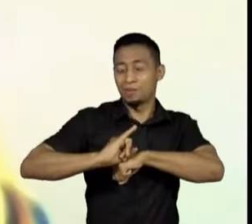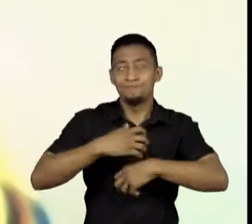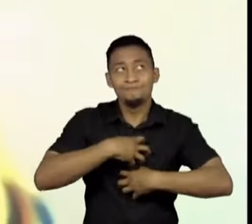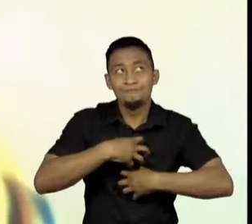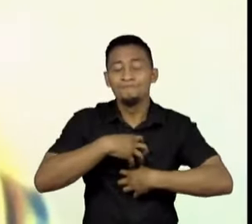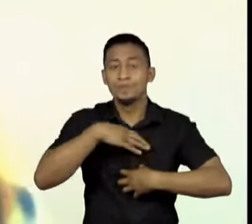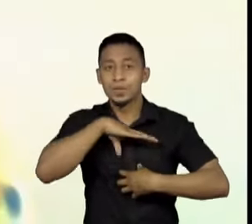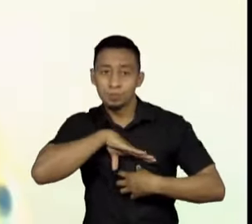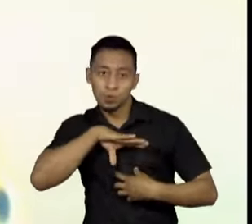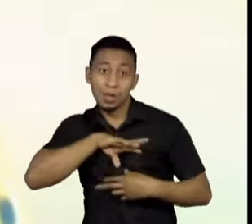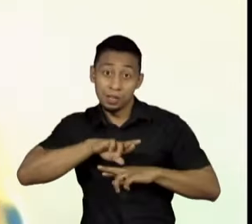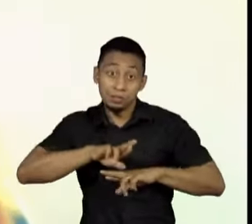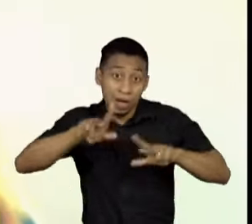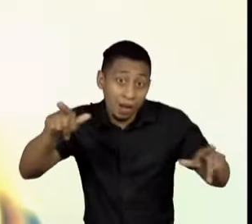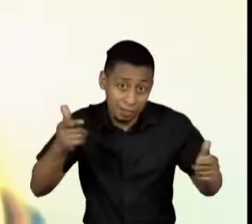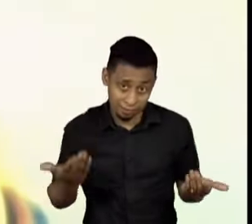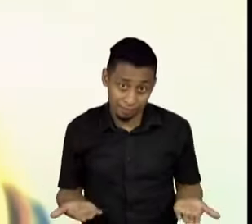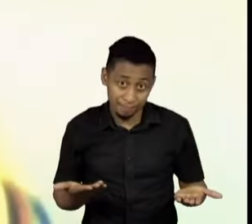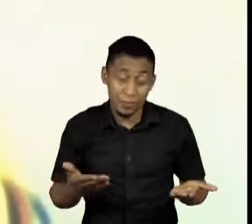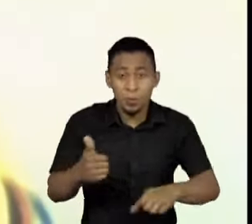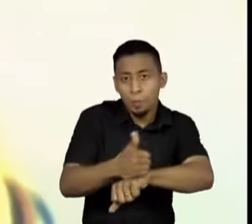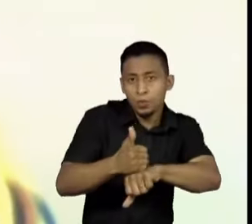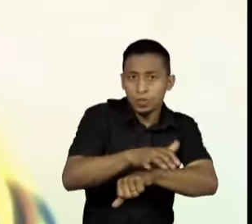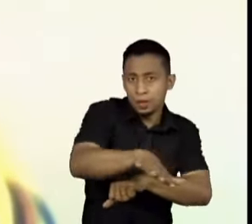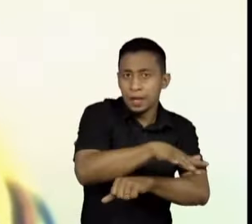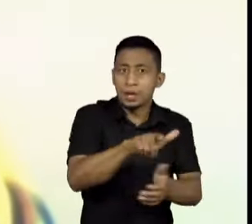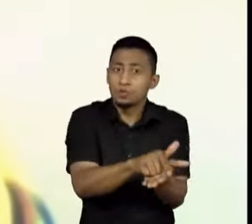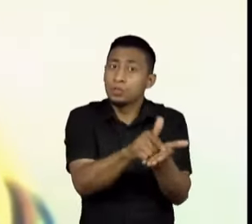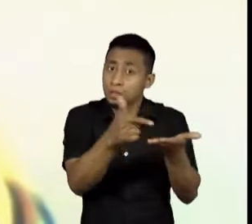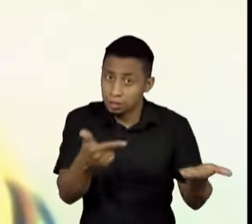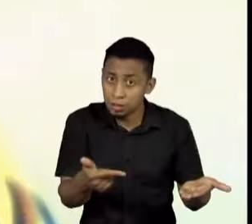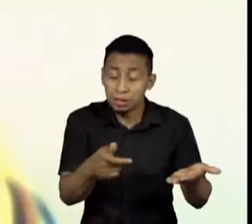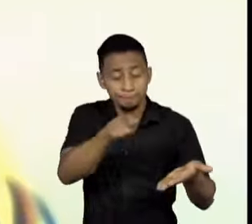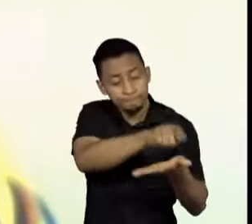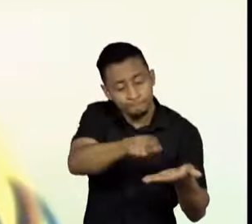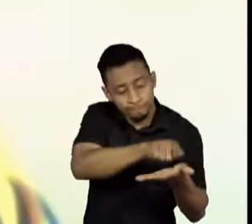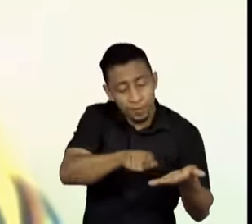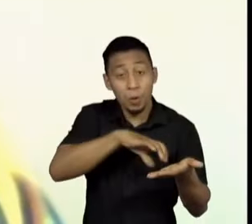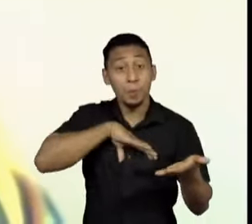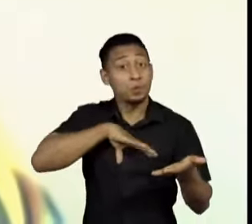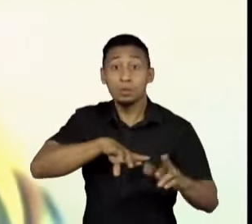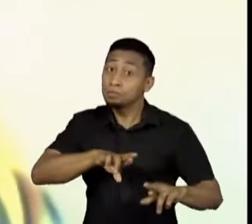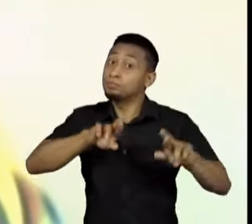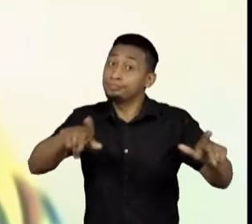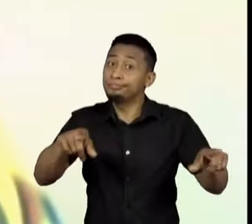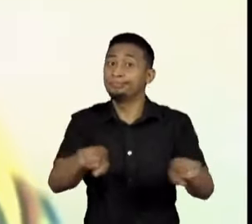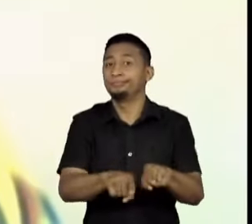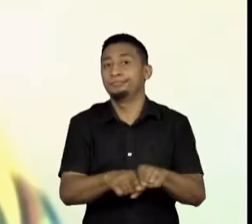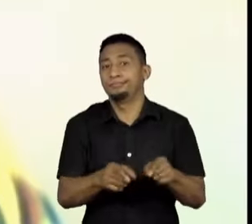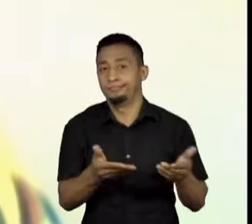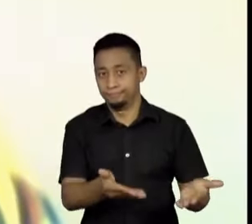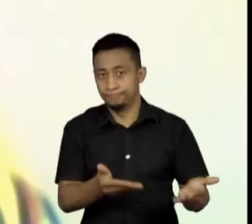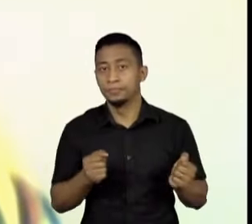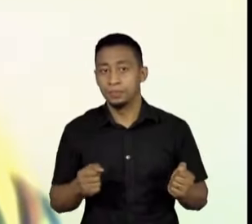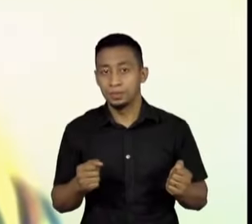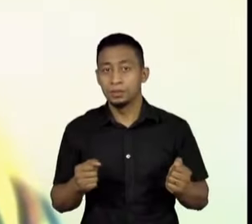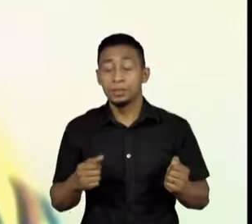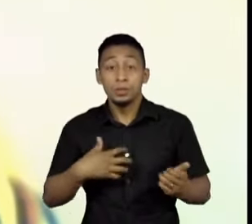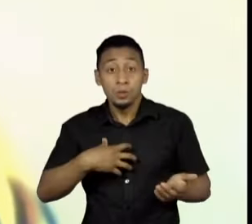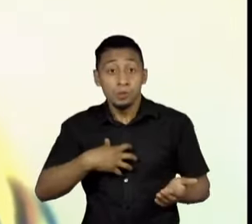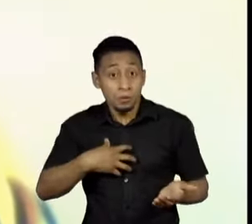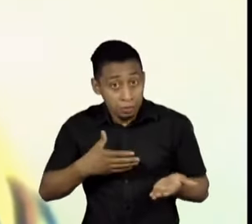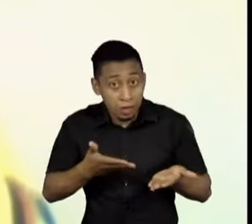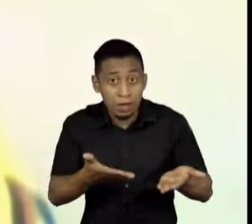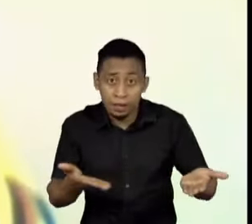outra forma. O jornalista se apropria de uma outra forma. Então, essa